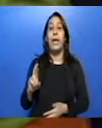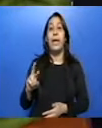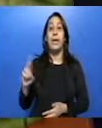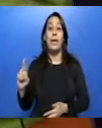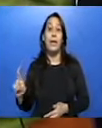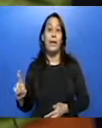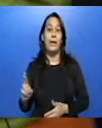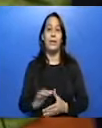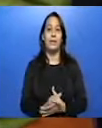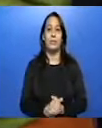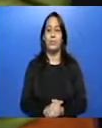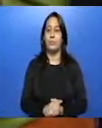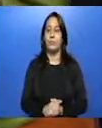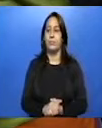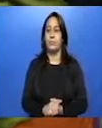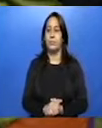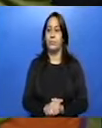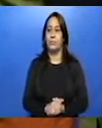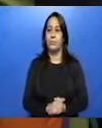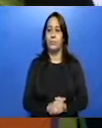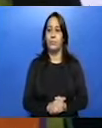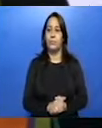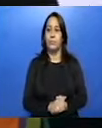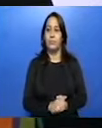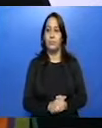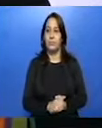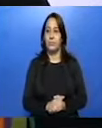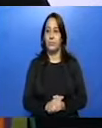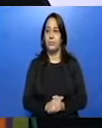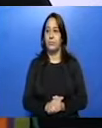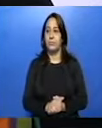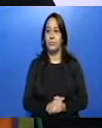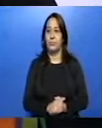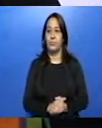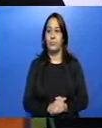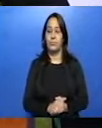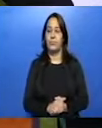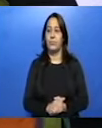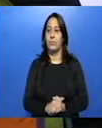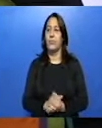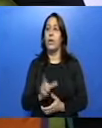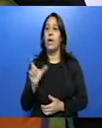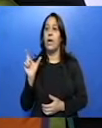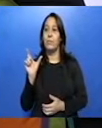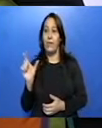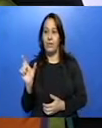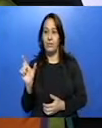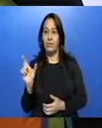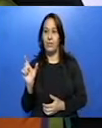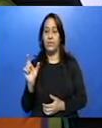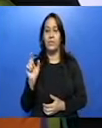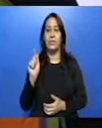para a gente poder colocar certinho, certo? A gente fala genro,